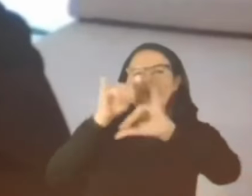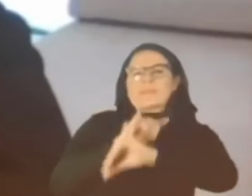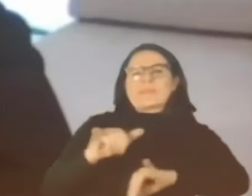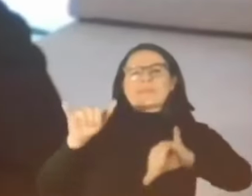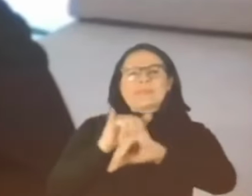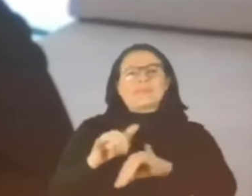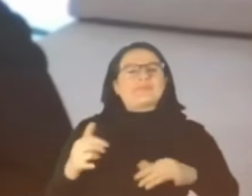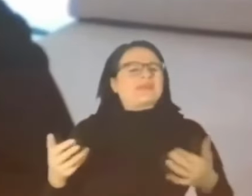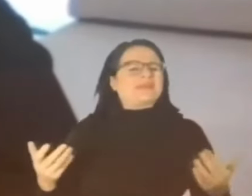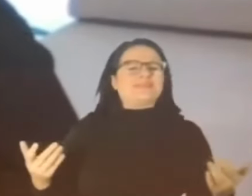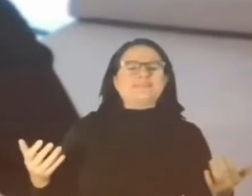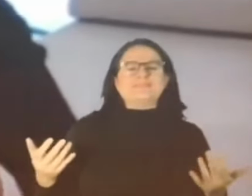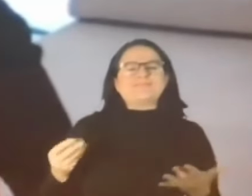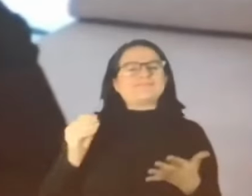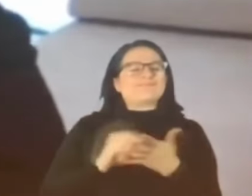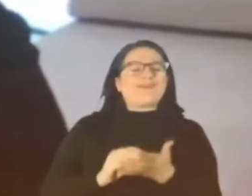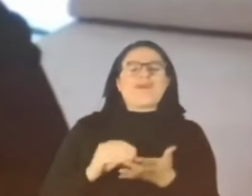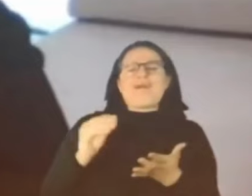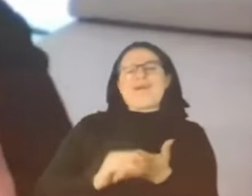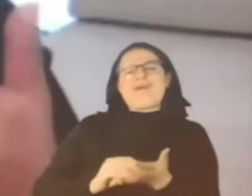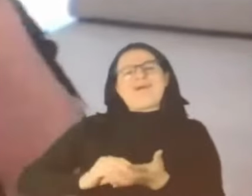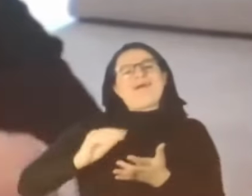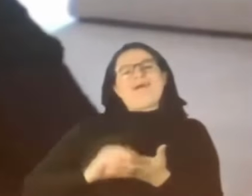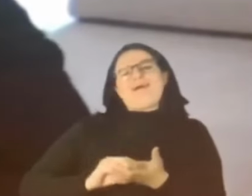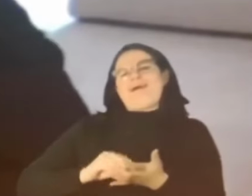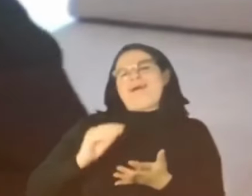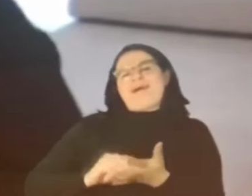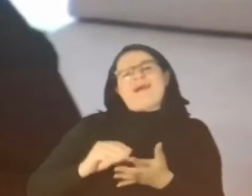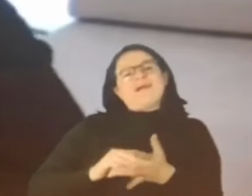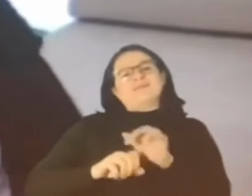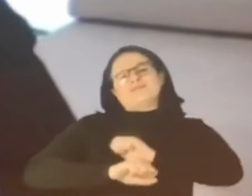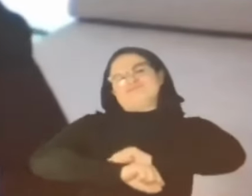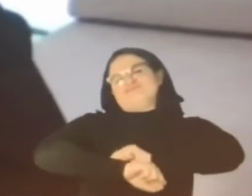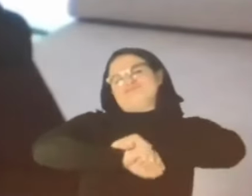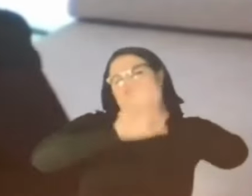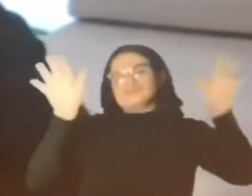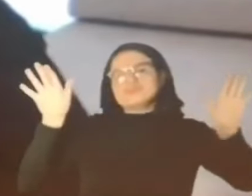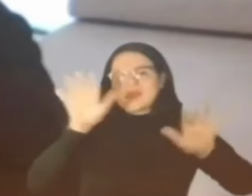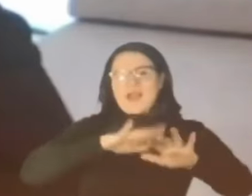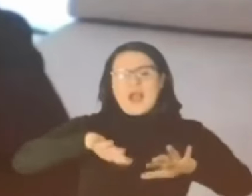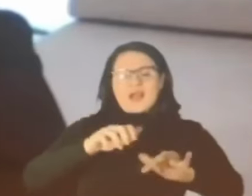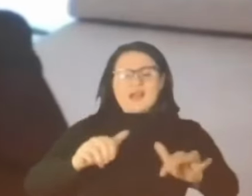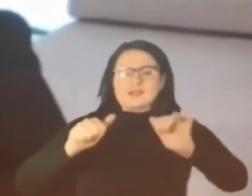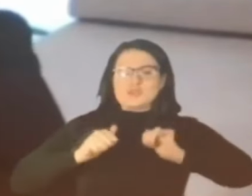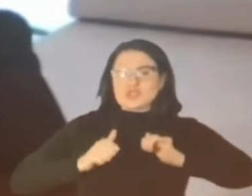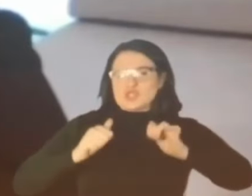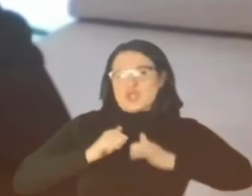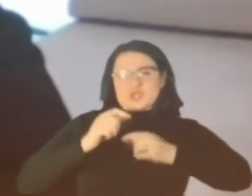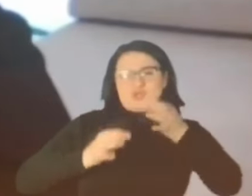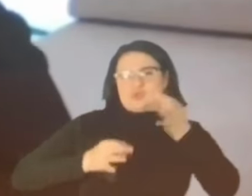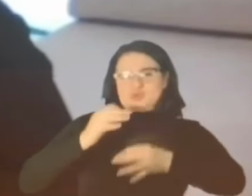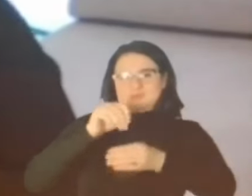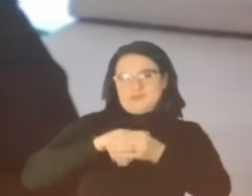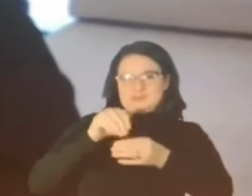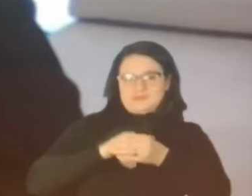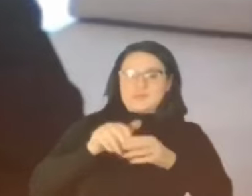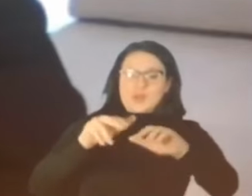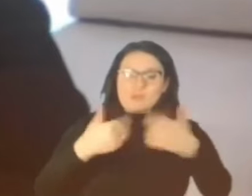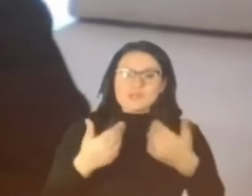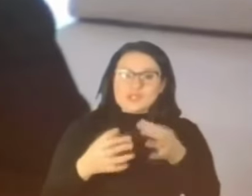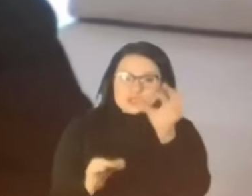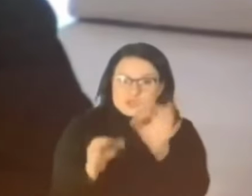muito... não muito litúrgica em relação à própria função de neutralidade da justiça eleitoral. Então, a justiça eleitoral